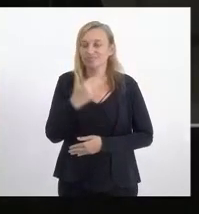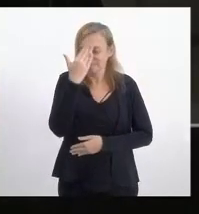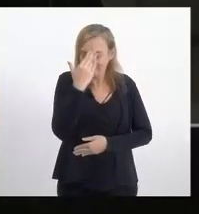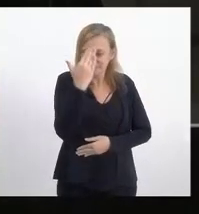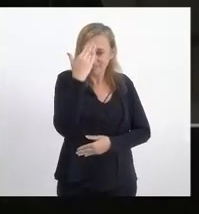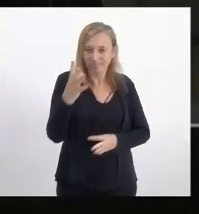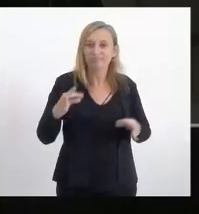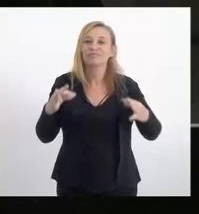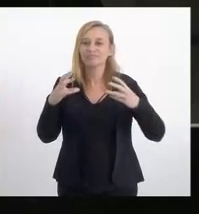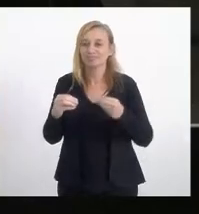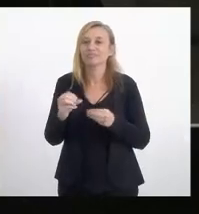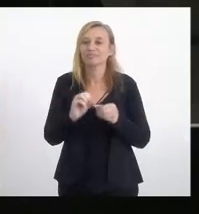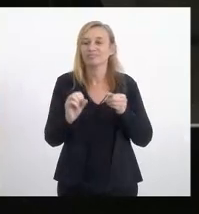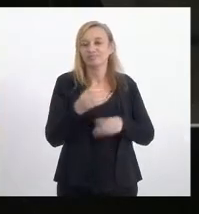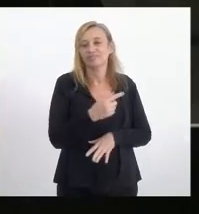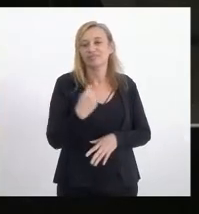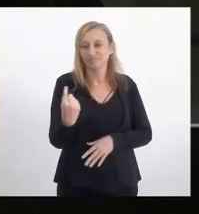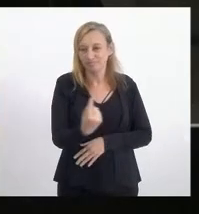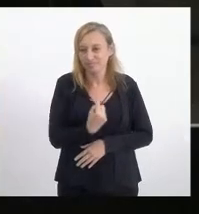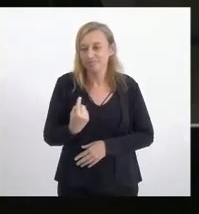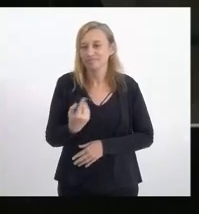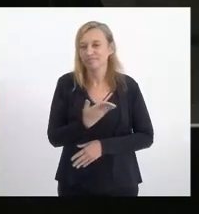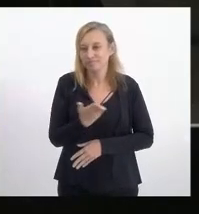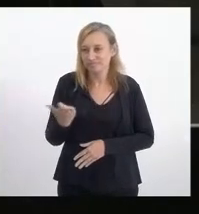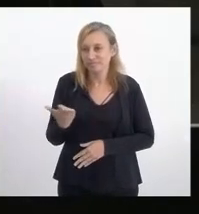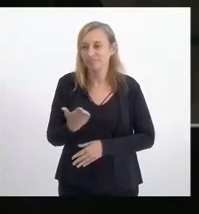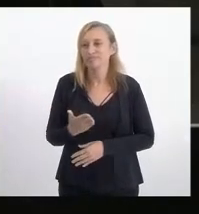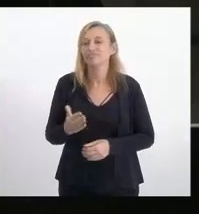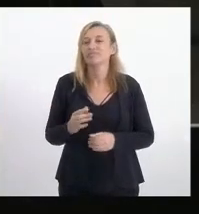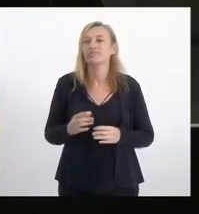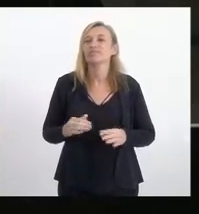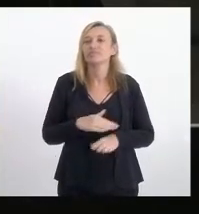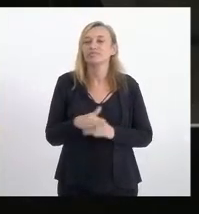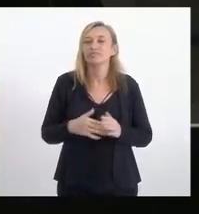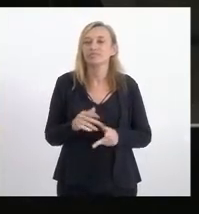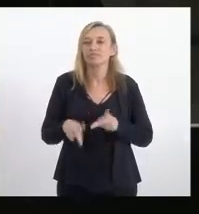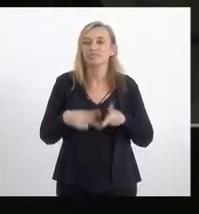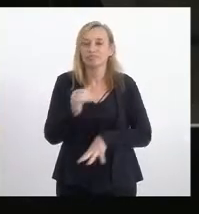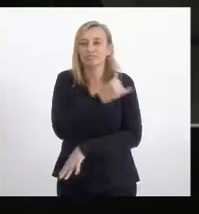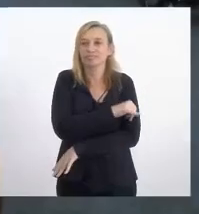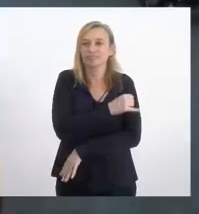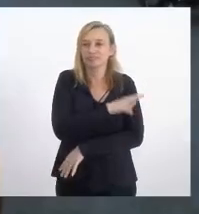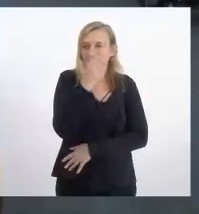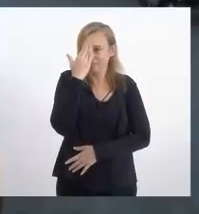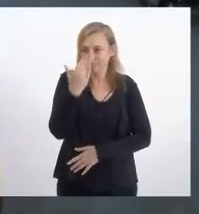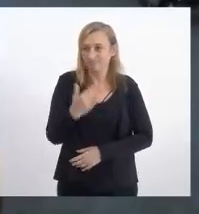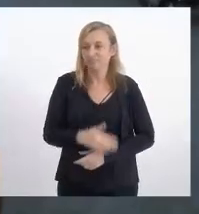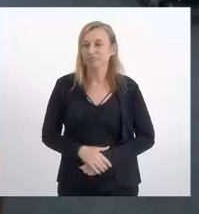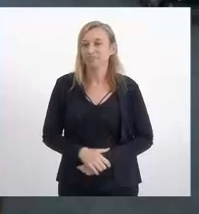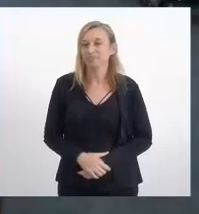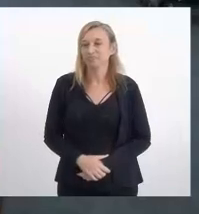obrigada por tudo que vocês faz por nós e por toda a população do Rio de Janeiro obrigado